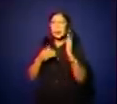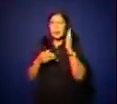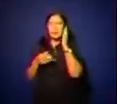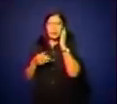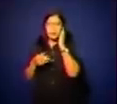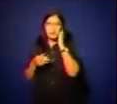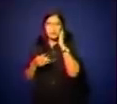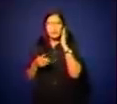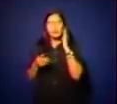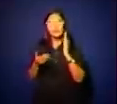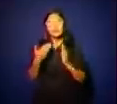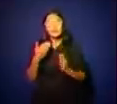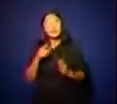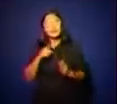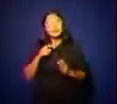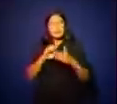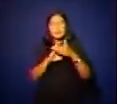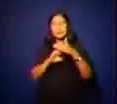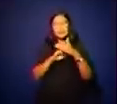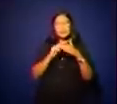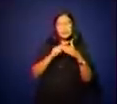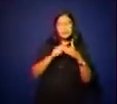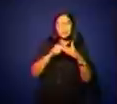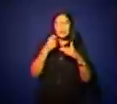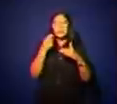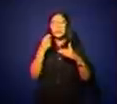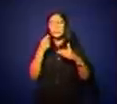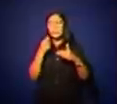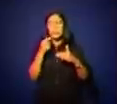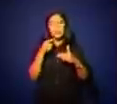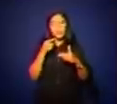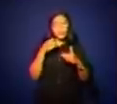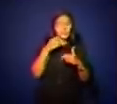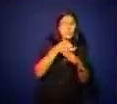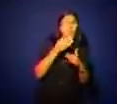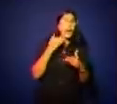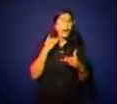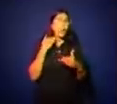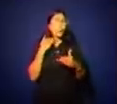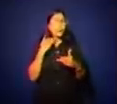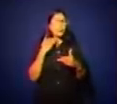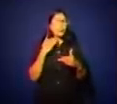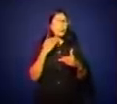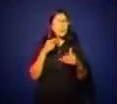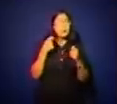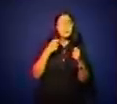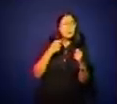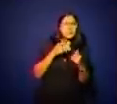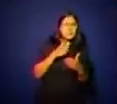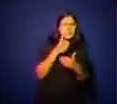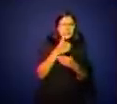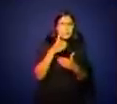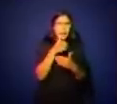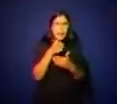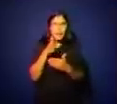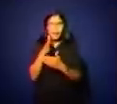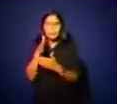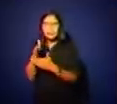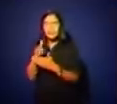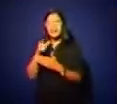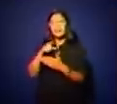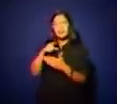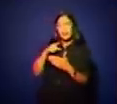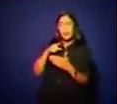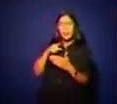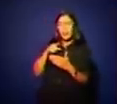ou seja Empresas Grandes se essas empresas não precisarem mais ir para os bancos se elas forem diretas mercados Eu tenho um espaço enorme do Balanço dos bancos que